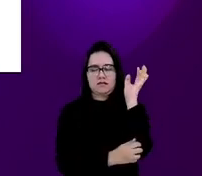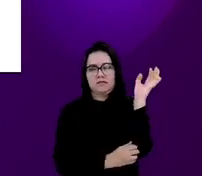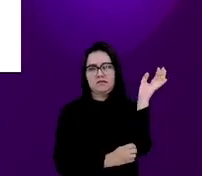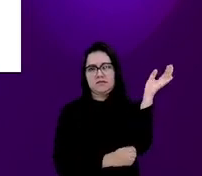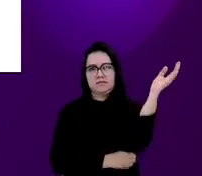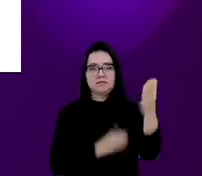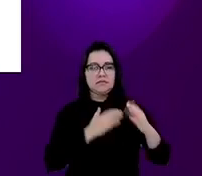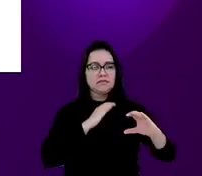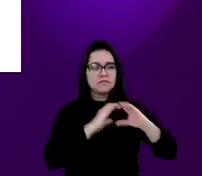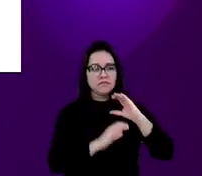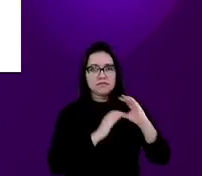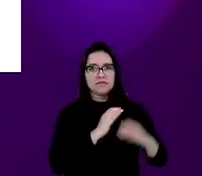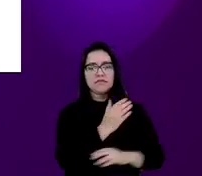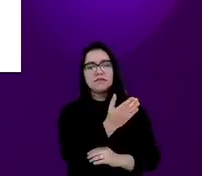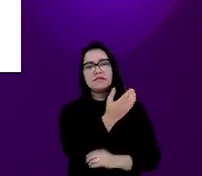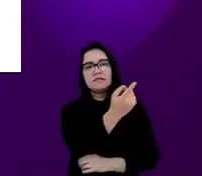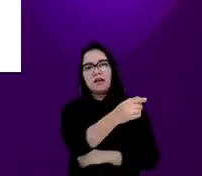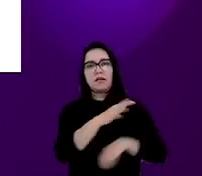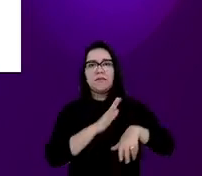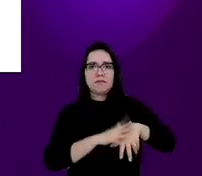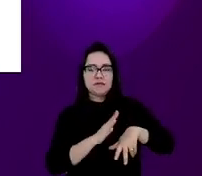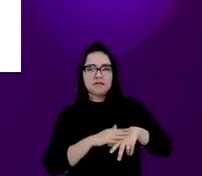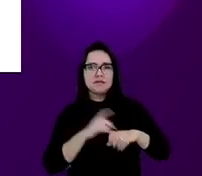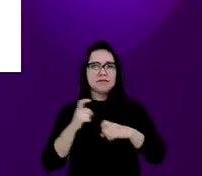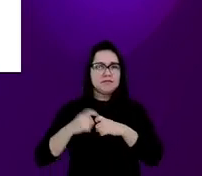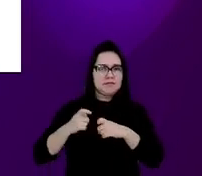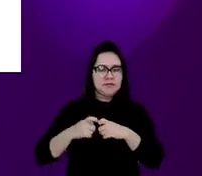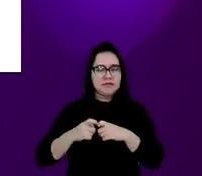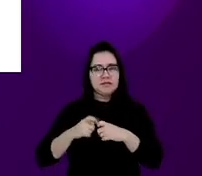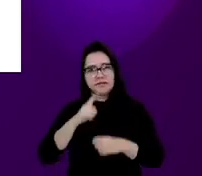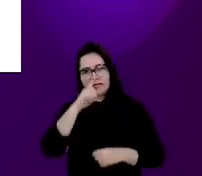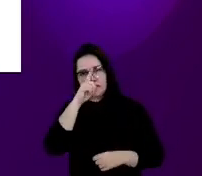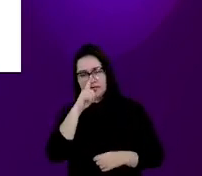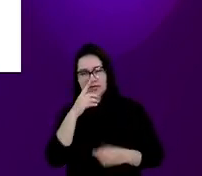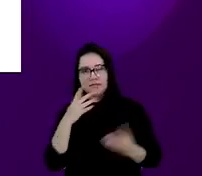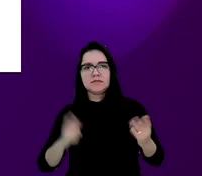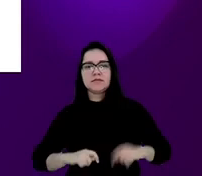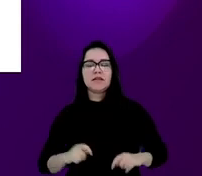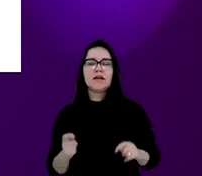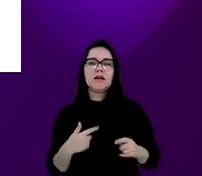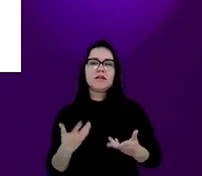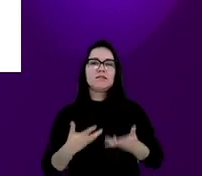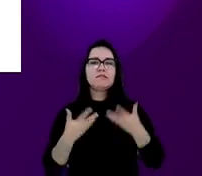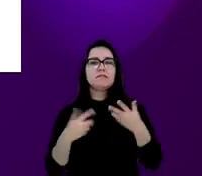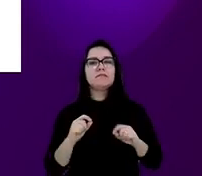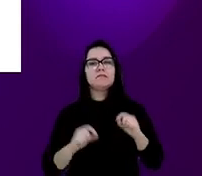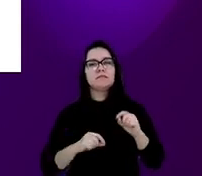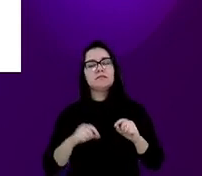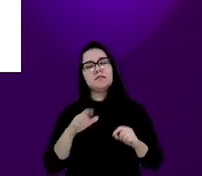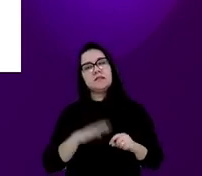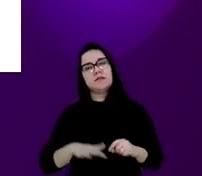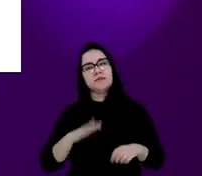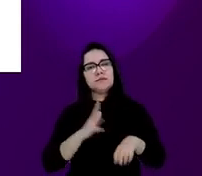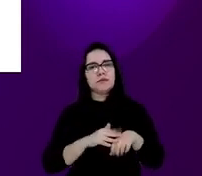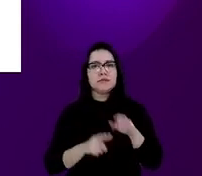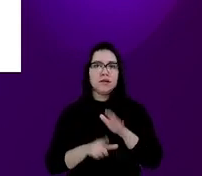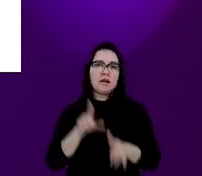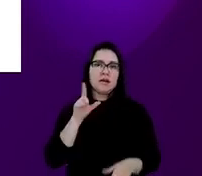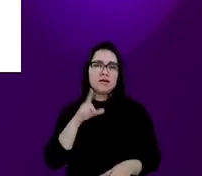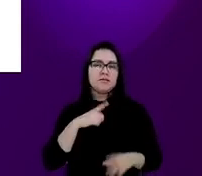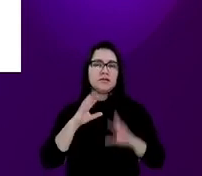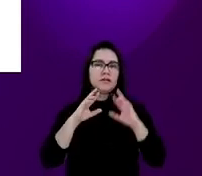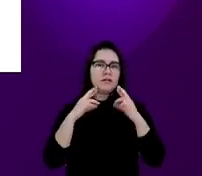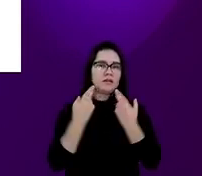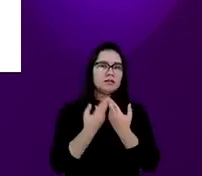médico-paciente e o risco que cada paciente, cada cirurgião pode correr é influenciado pelas experiências prévias, por família, por religião,